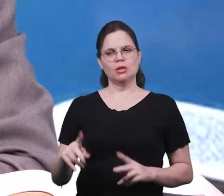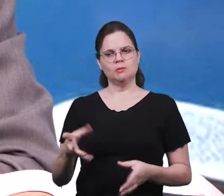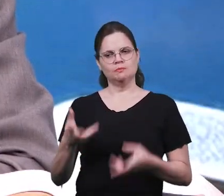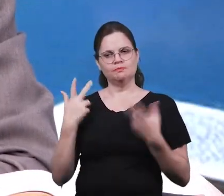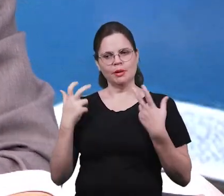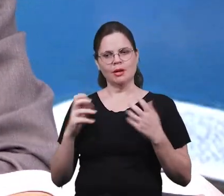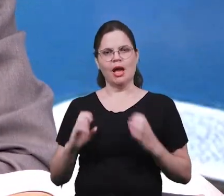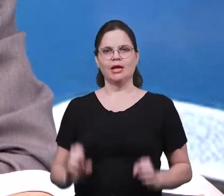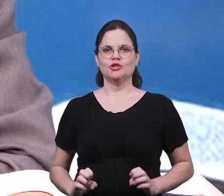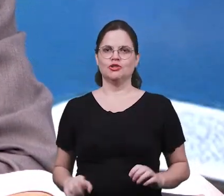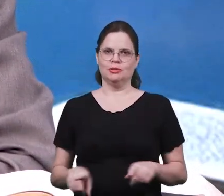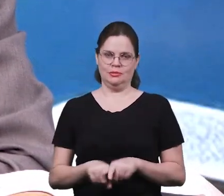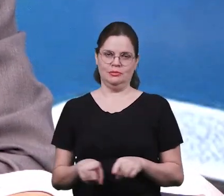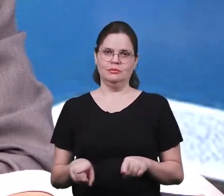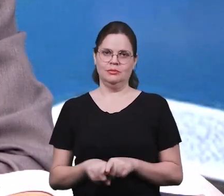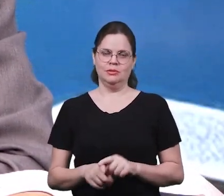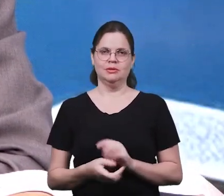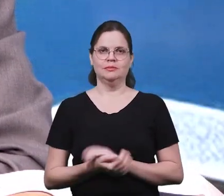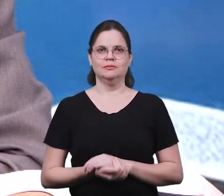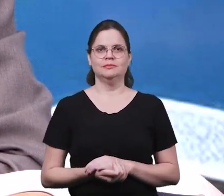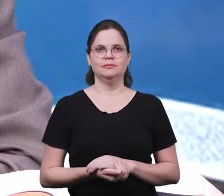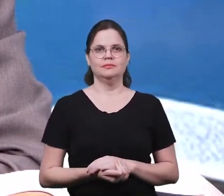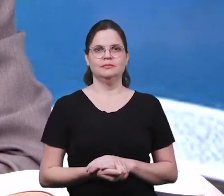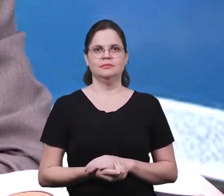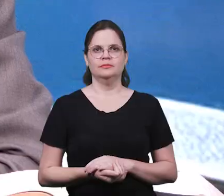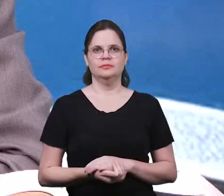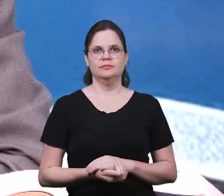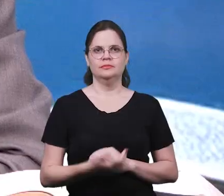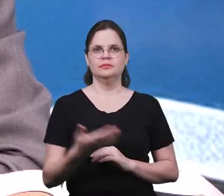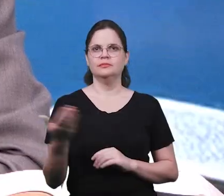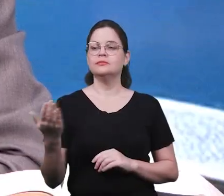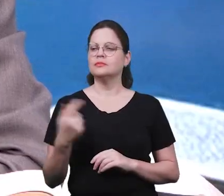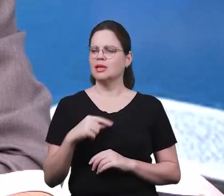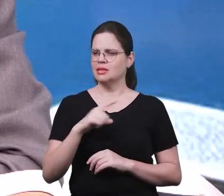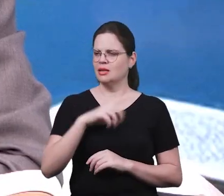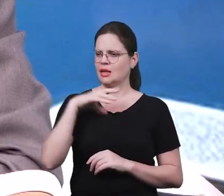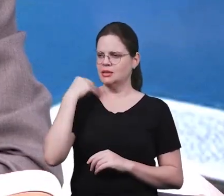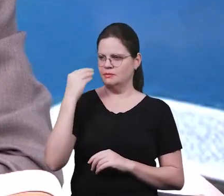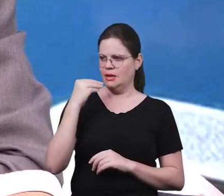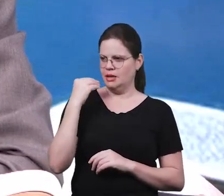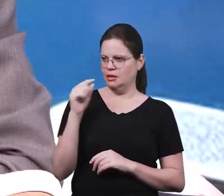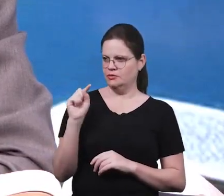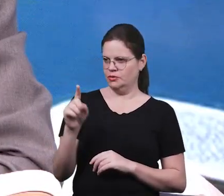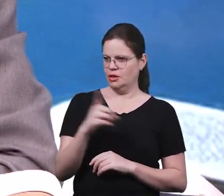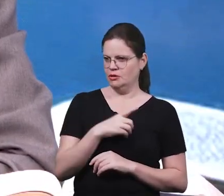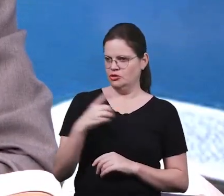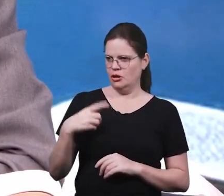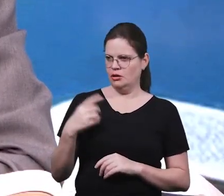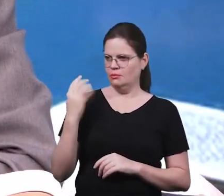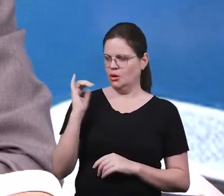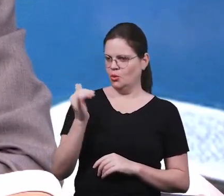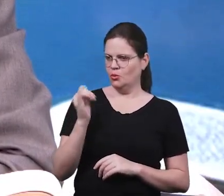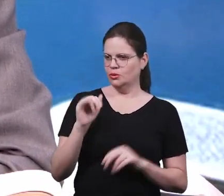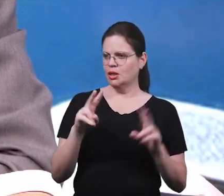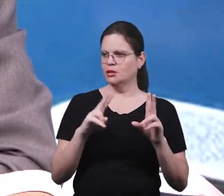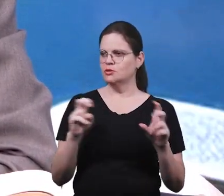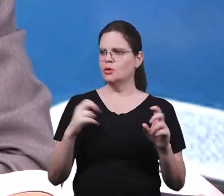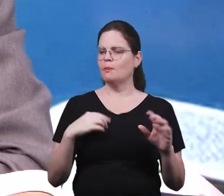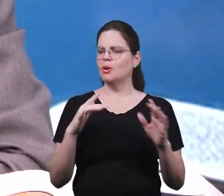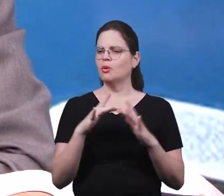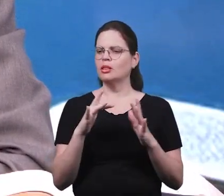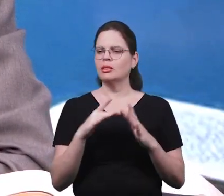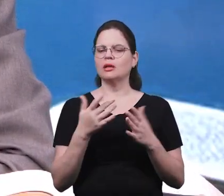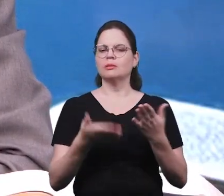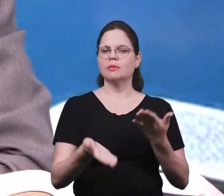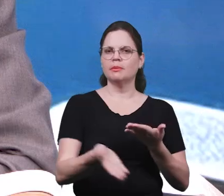do diácono. O irmão Pandélios, o diácono Pandélios, teria alguma experiência dessa para nos contar, em termos de contato com a